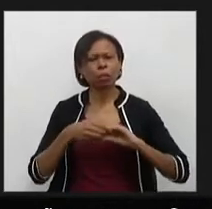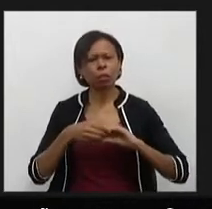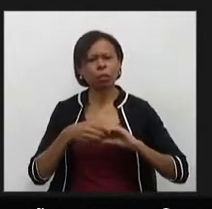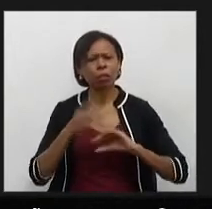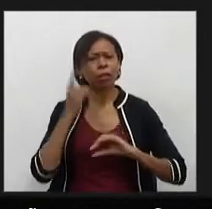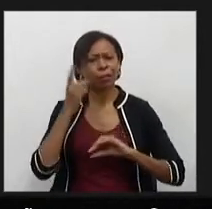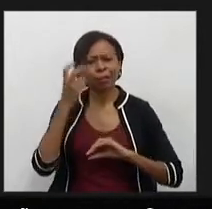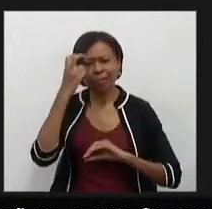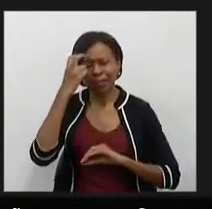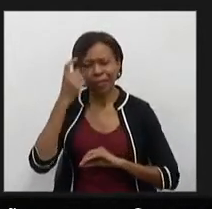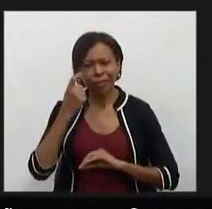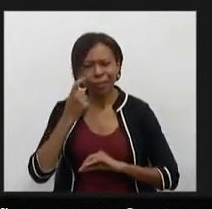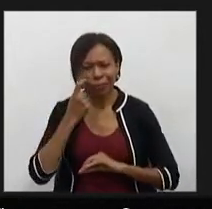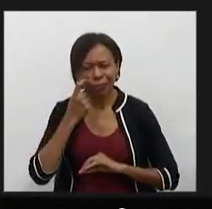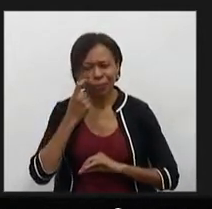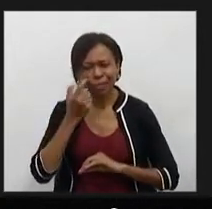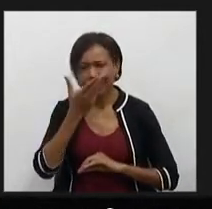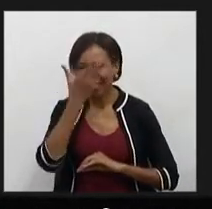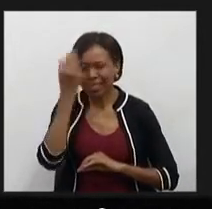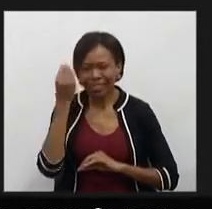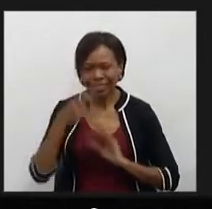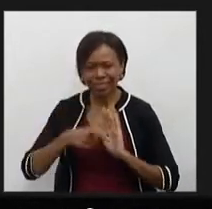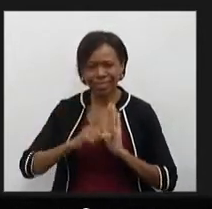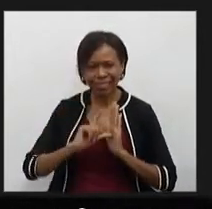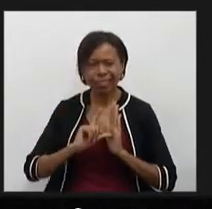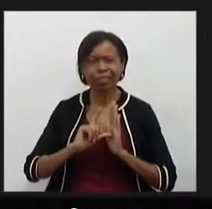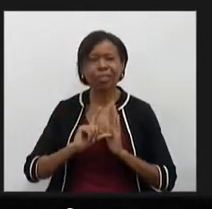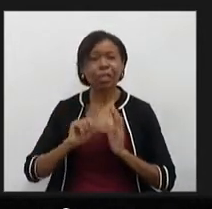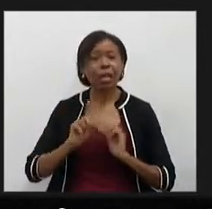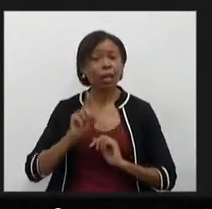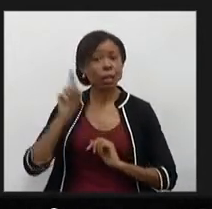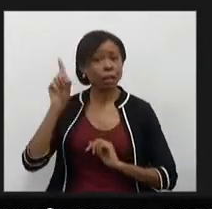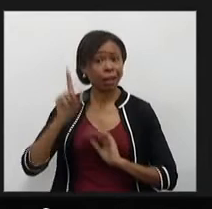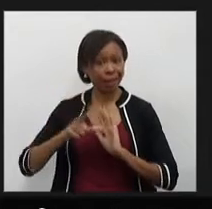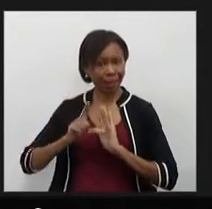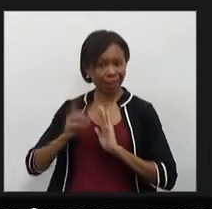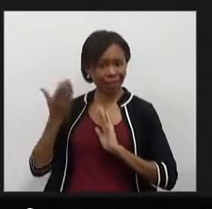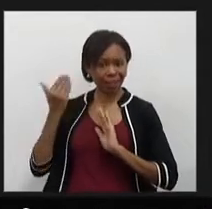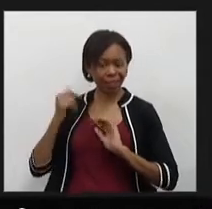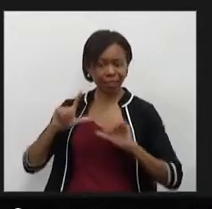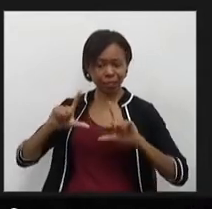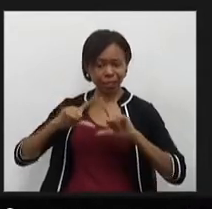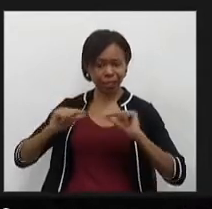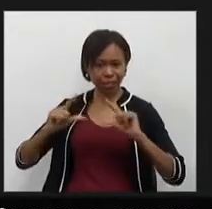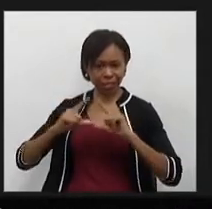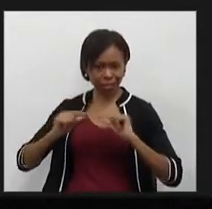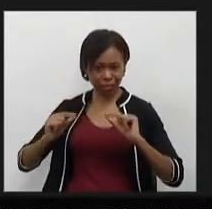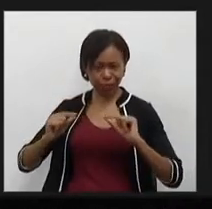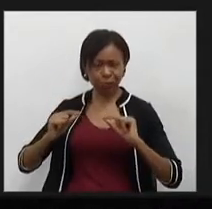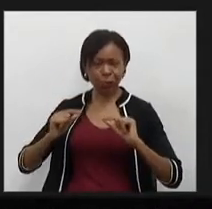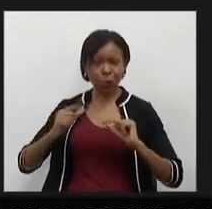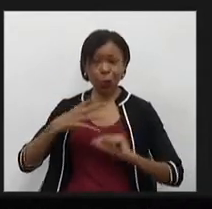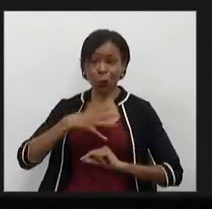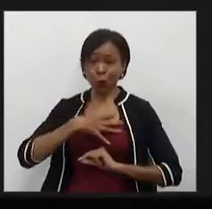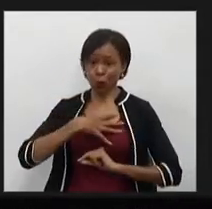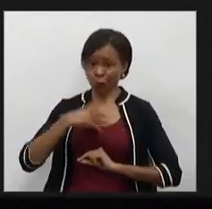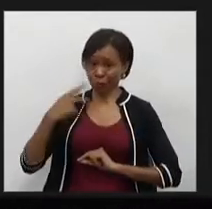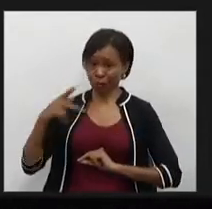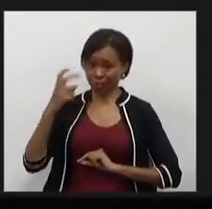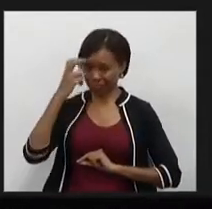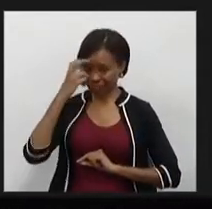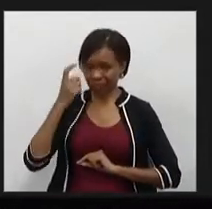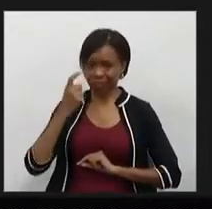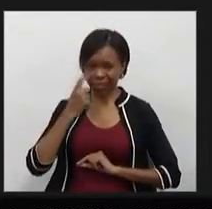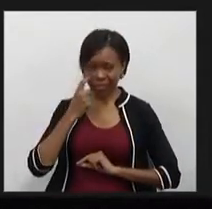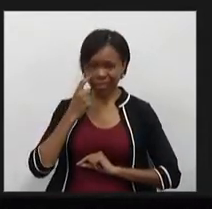Zé Guilherme, fui prontamente recebido em Brasília pelo filho do deputado Zé Guilherme, deputado federal Marcelo Aro,